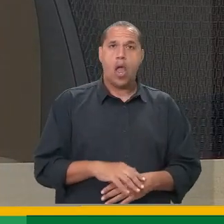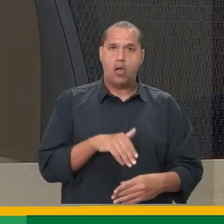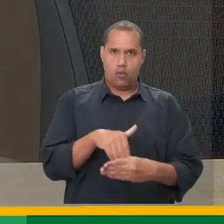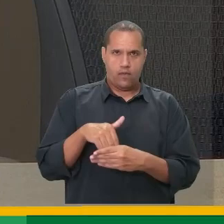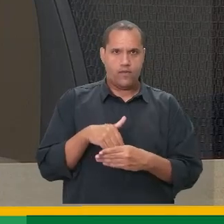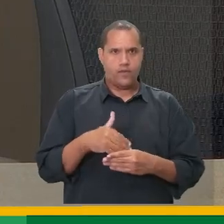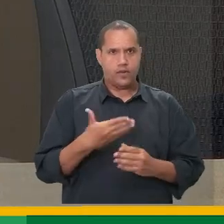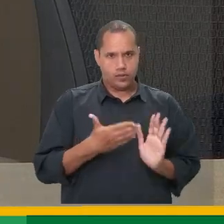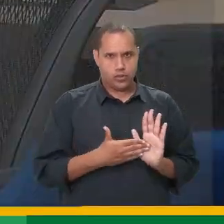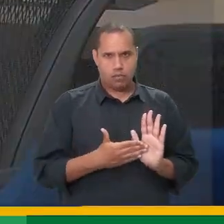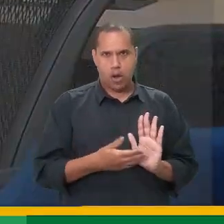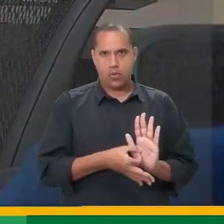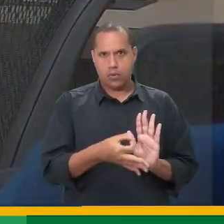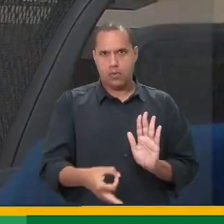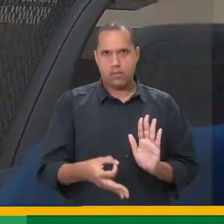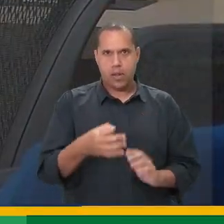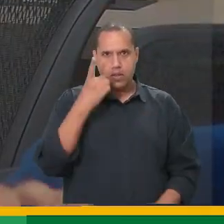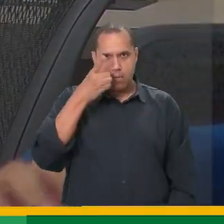Bia de